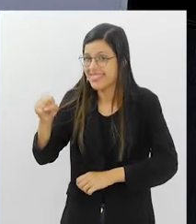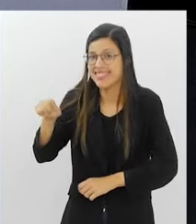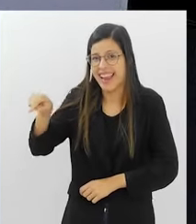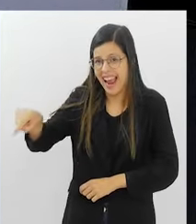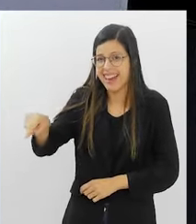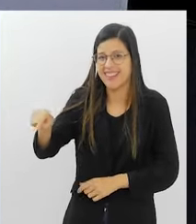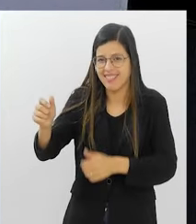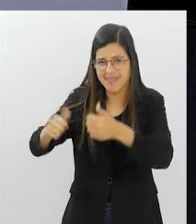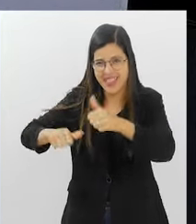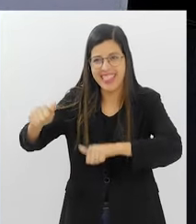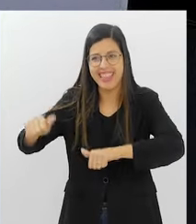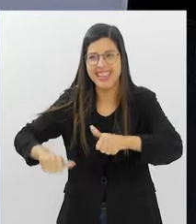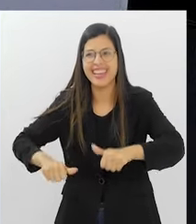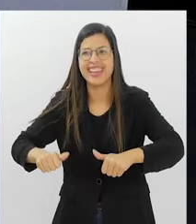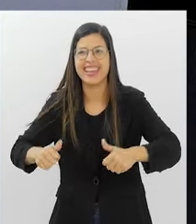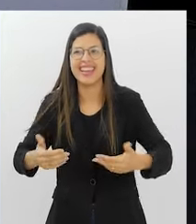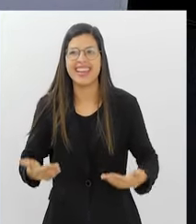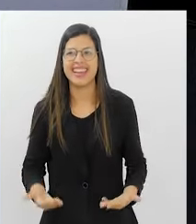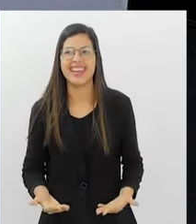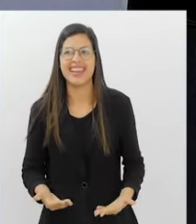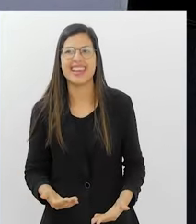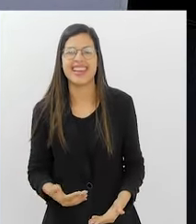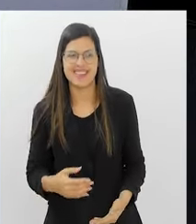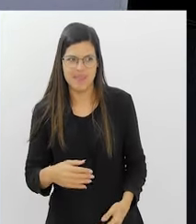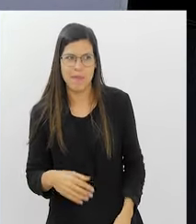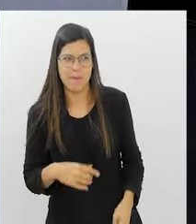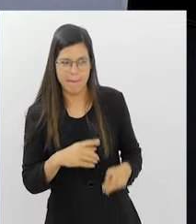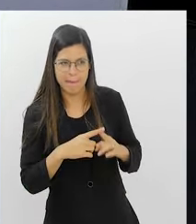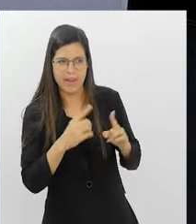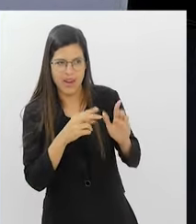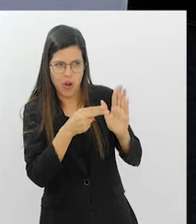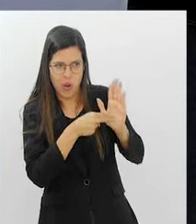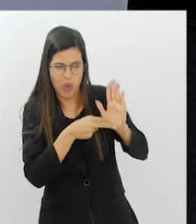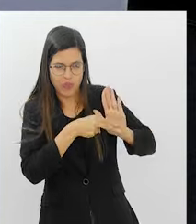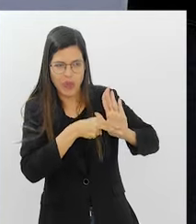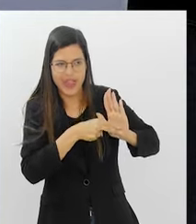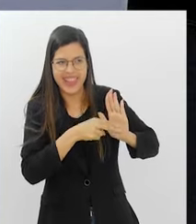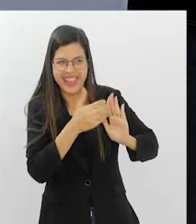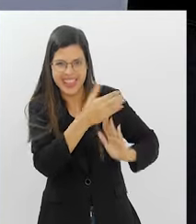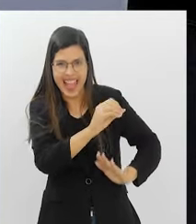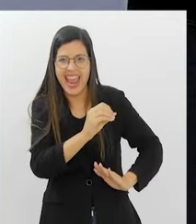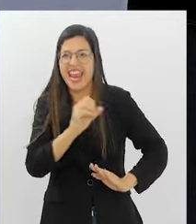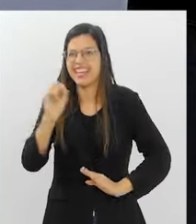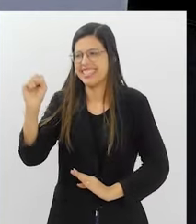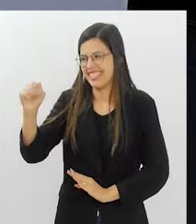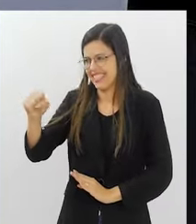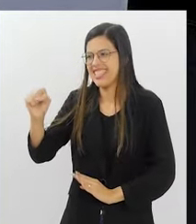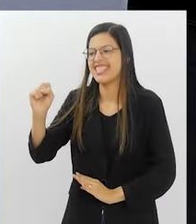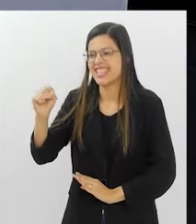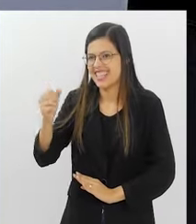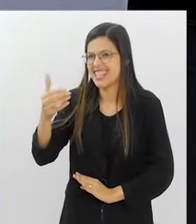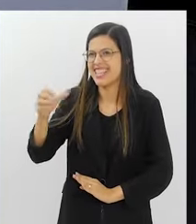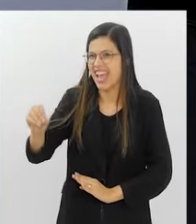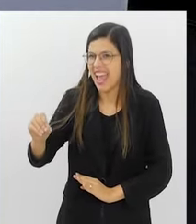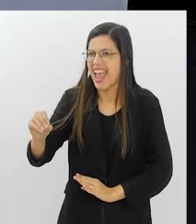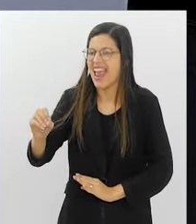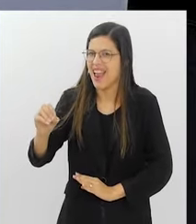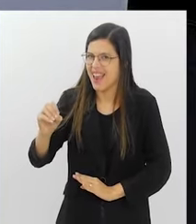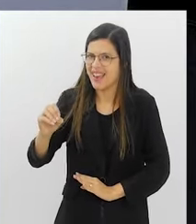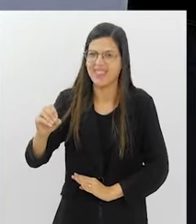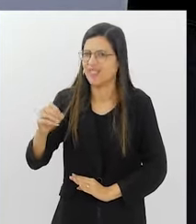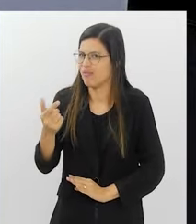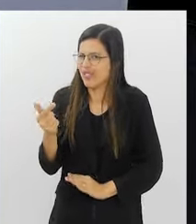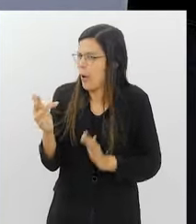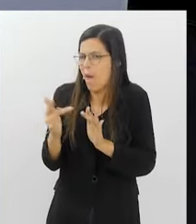volta se nós estamos juntas de 10 dei dei dei se não tinha essa ligação então dei porque foi bom